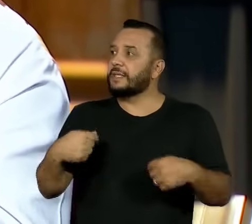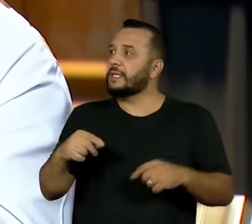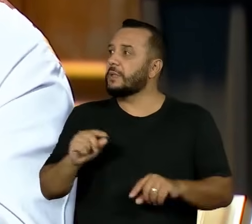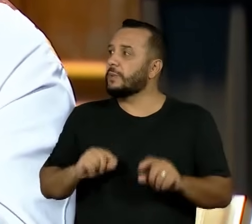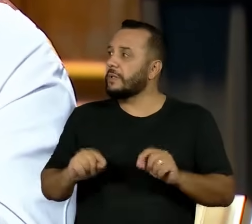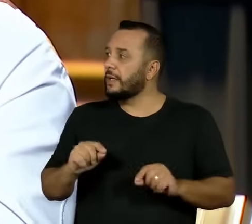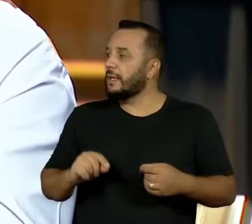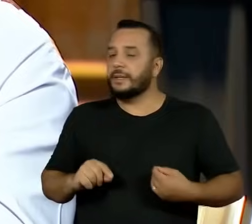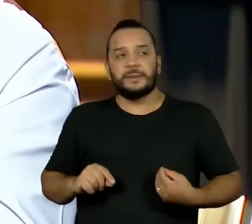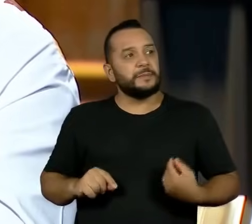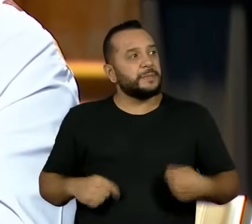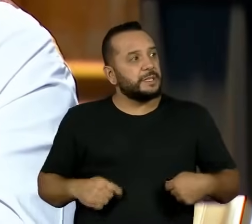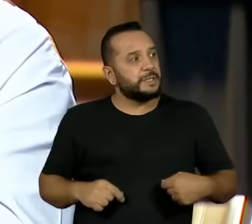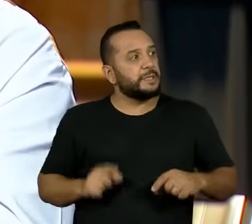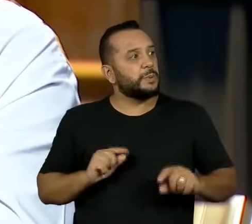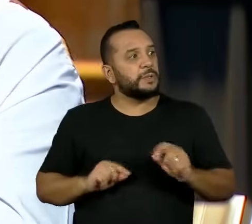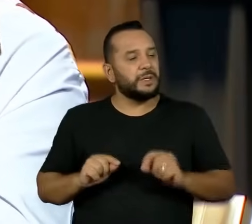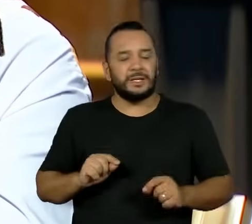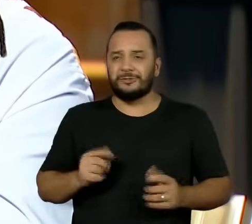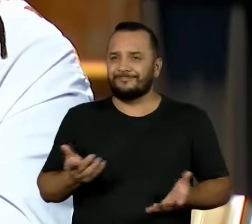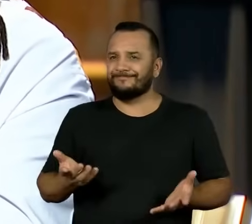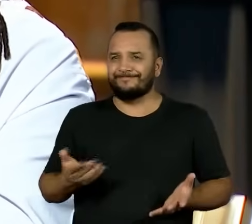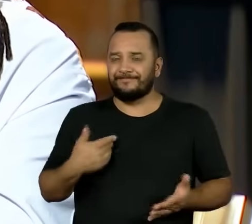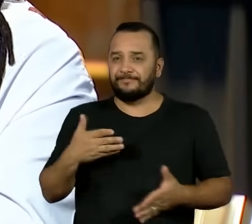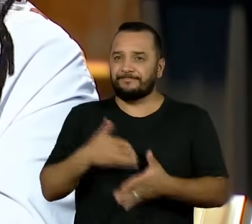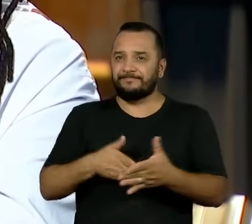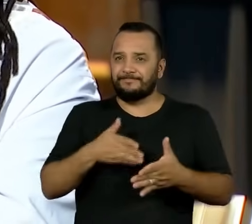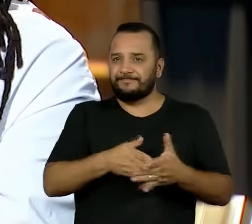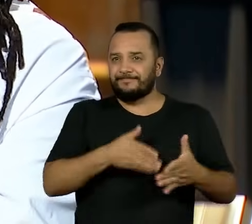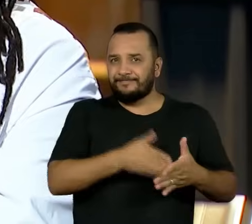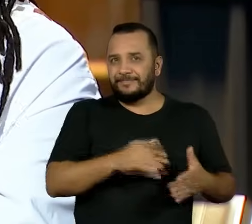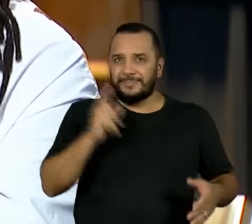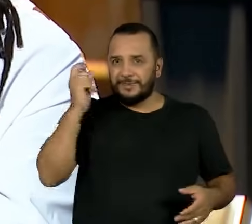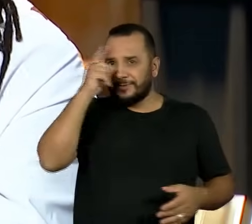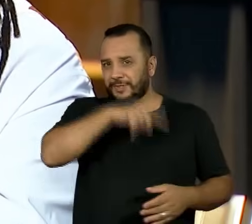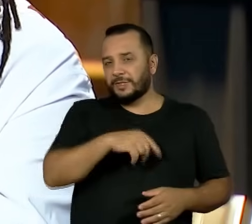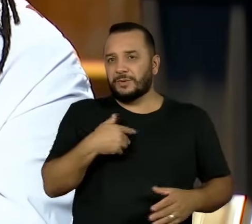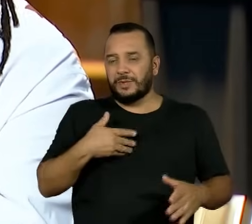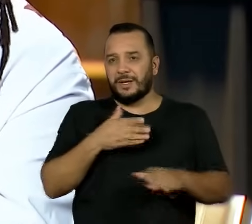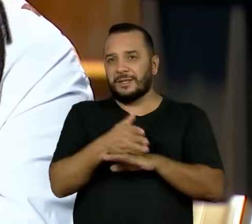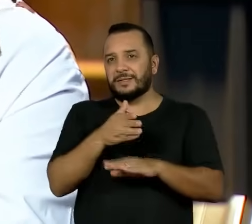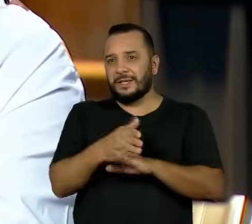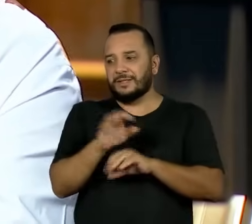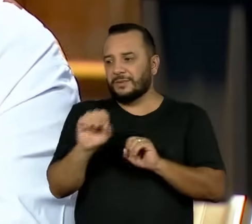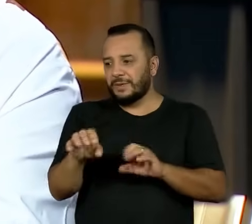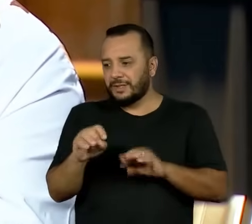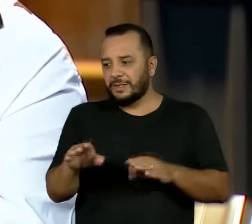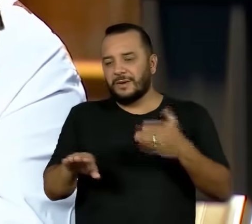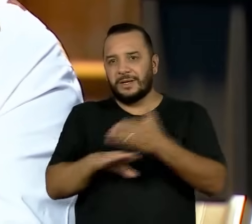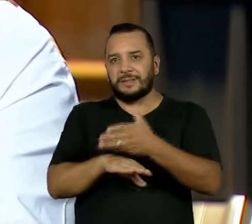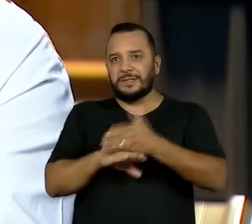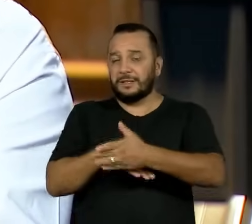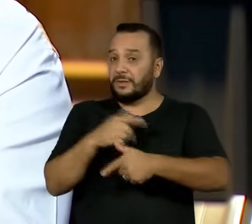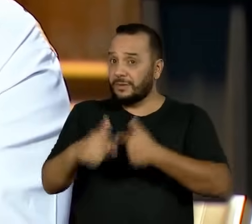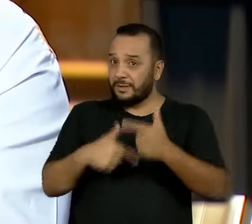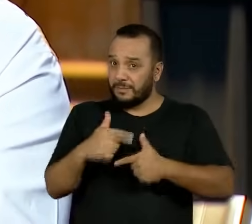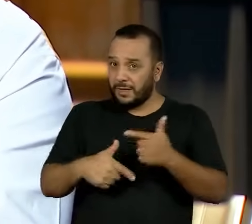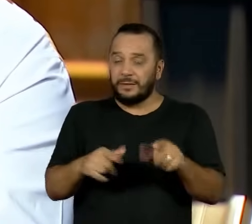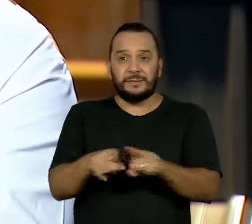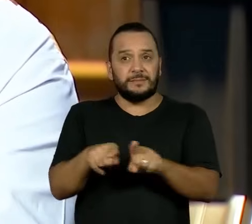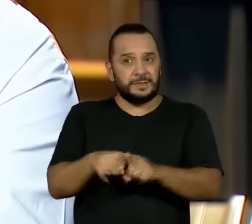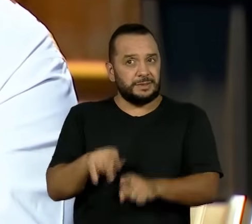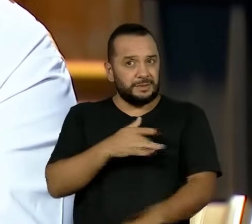consigo. Então, essas barreiras vão dificultando o acesso à educação, acesso ao trabalho, à